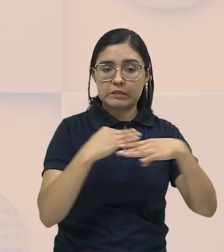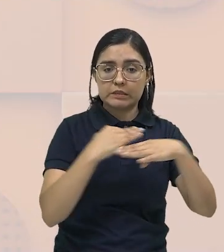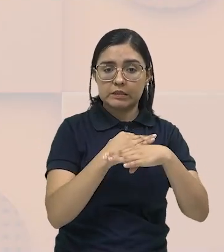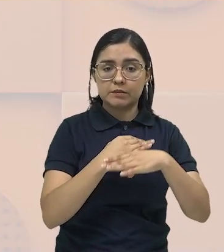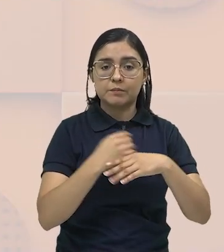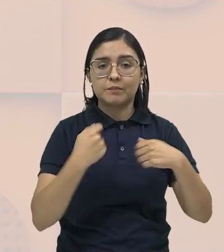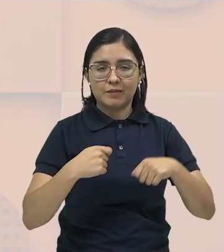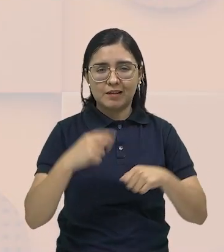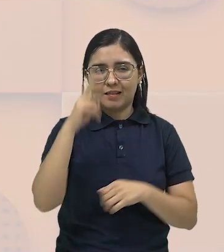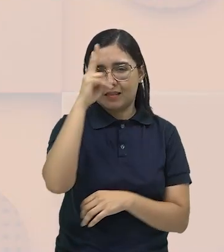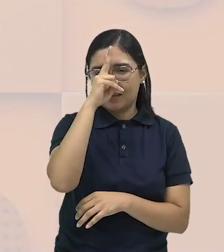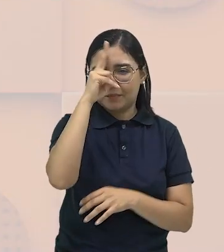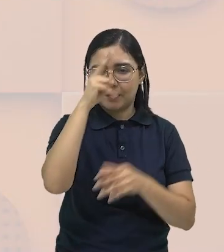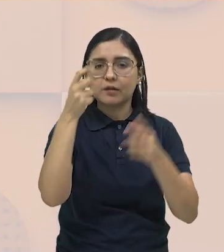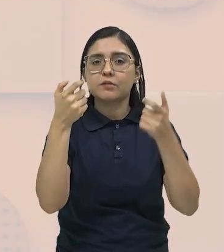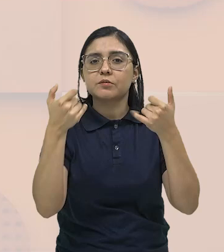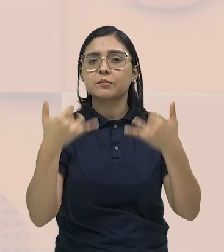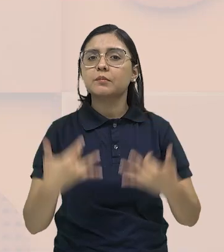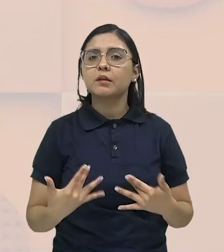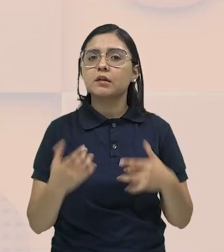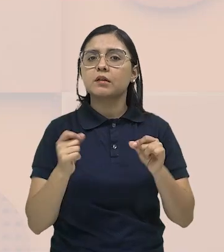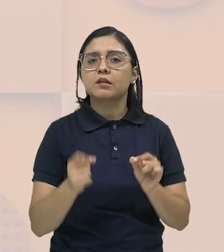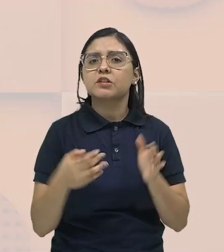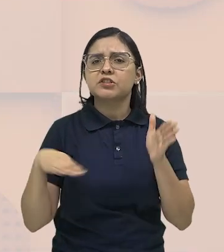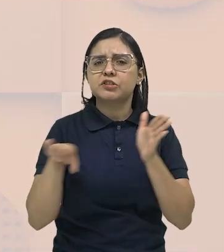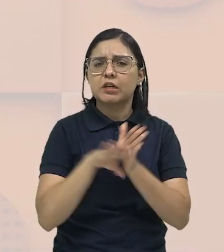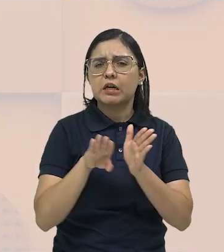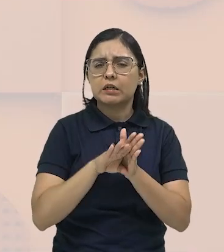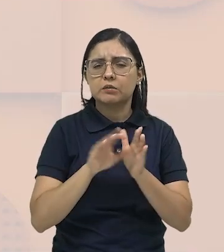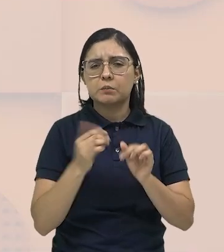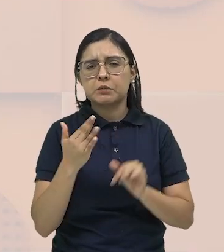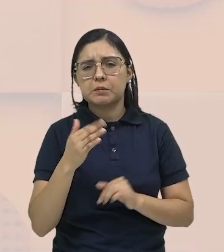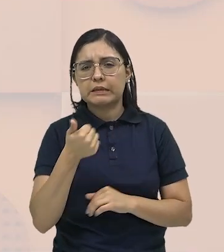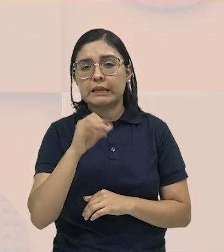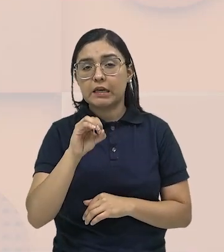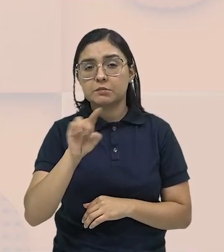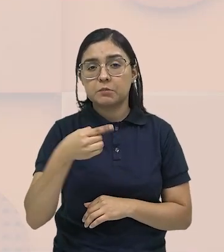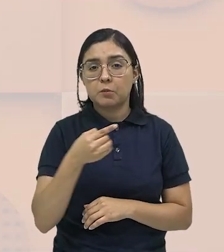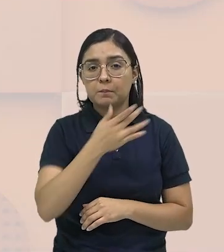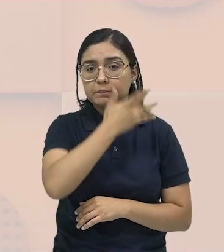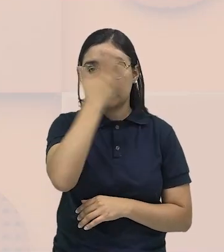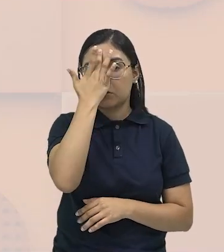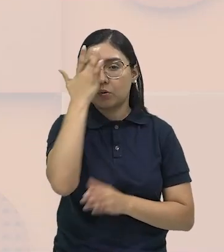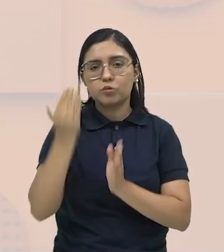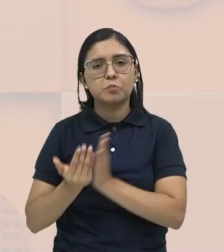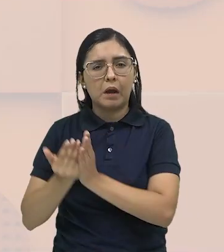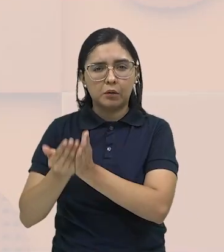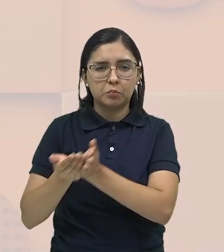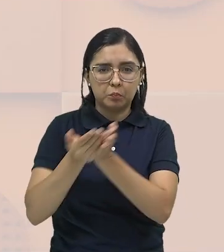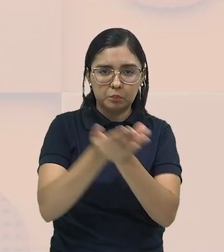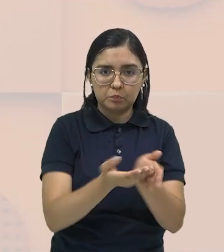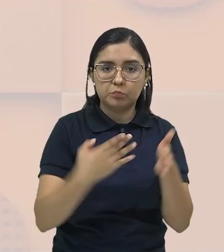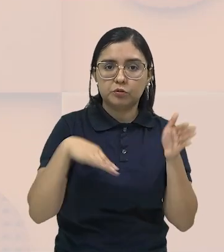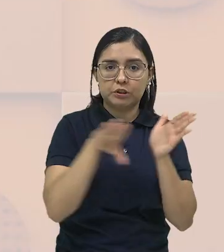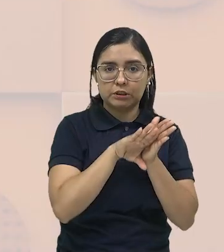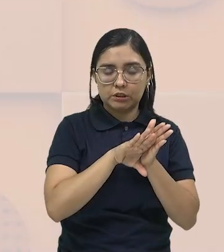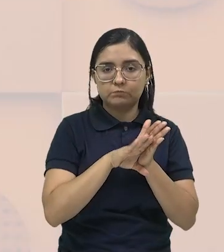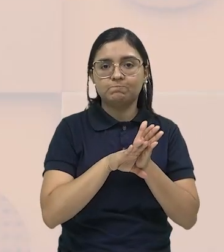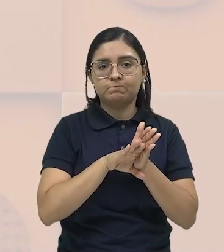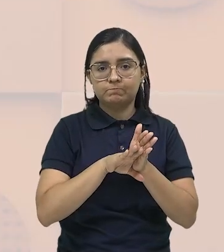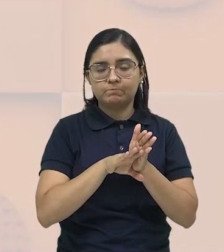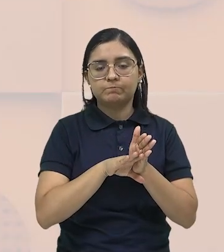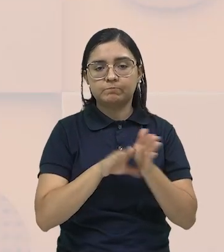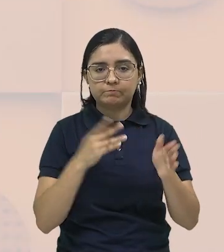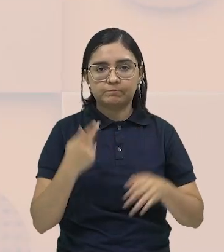precisa, né, lembra que eu falei para vocês que chegaram cerca de 10 mil pessoas, né, nas frotas, os 3 navios, né, ali